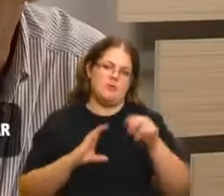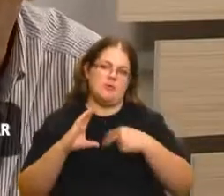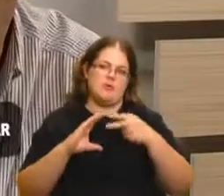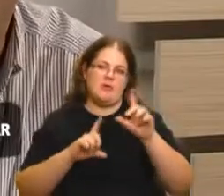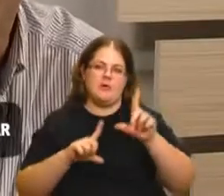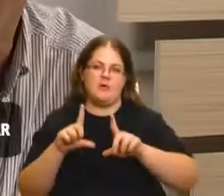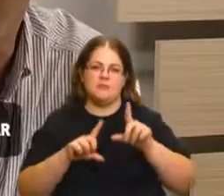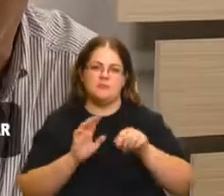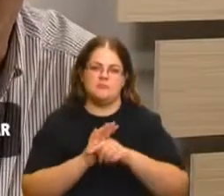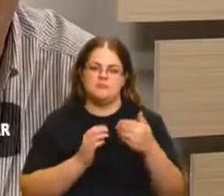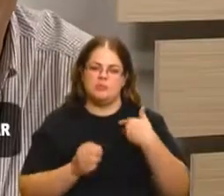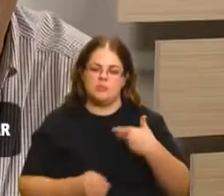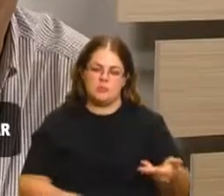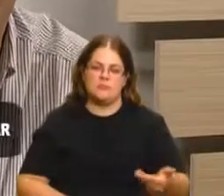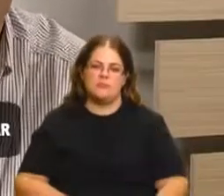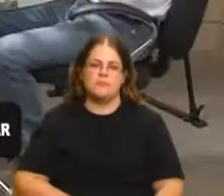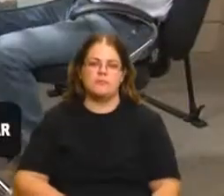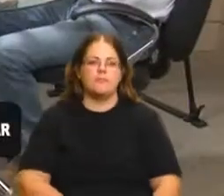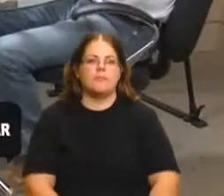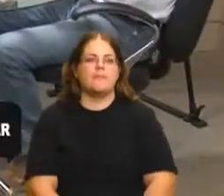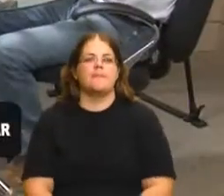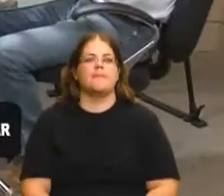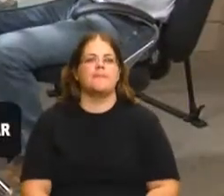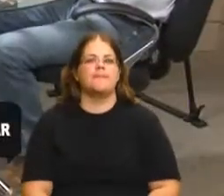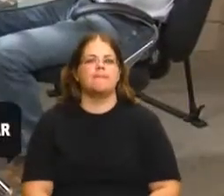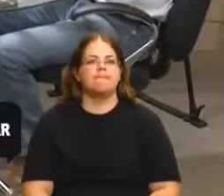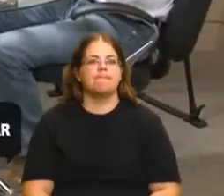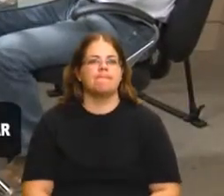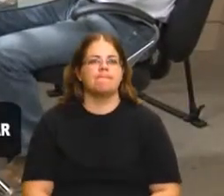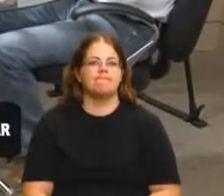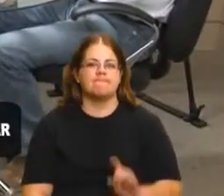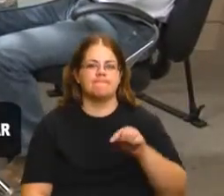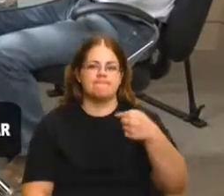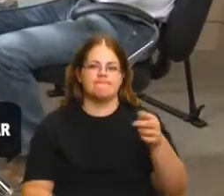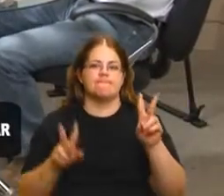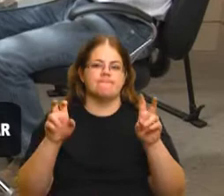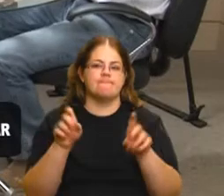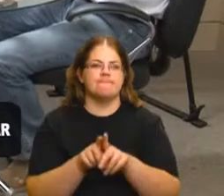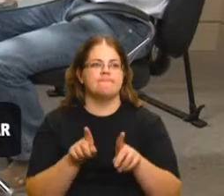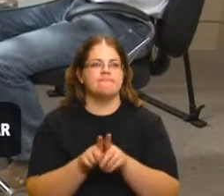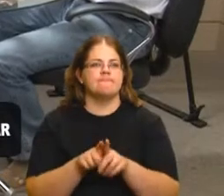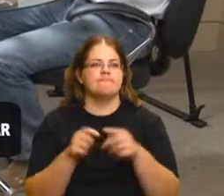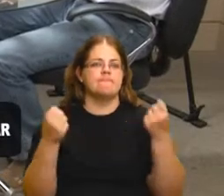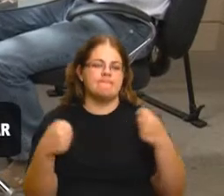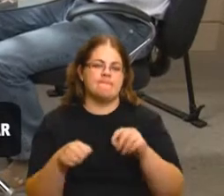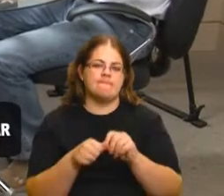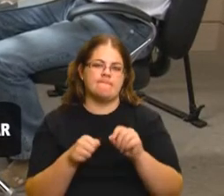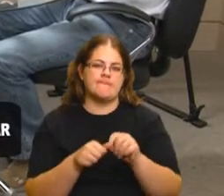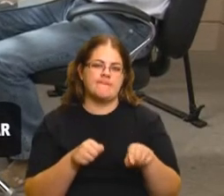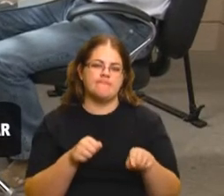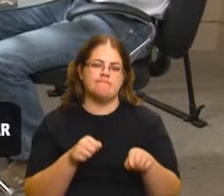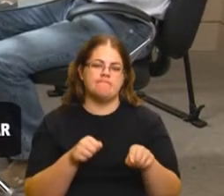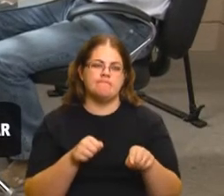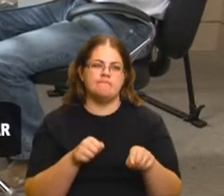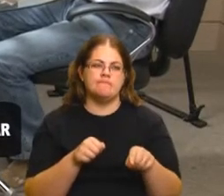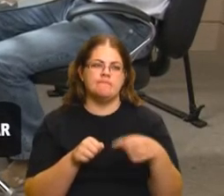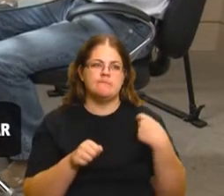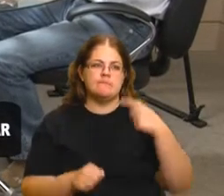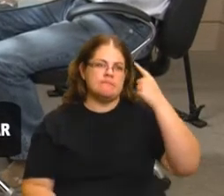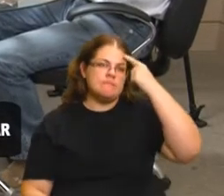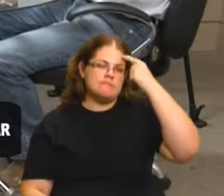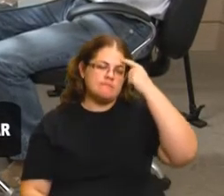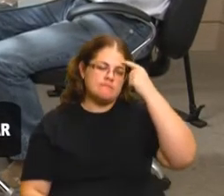agradecer a TV Câmara por esse debate. Mas vamos ampliar, trazendo, quem sabe, outros temas, até para que a gente possa fazer com